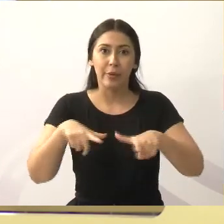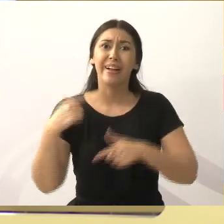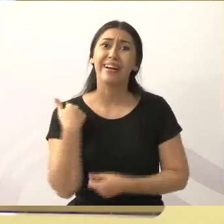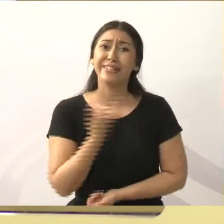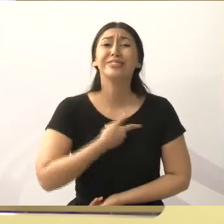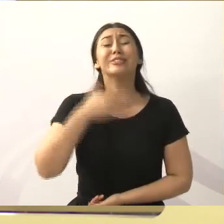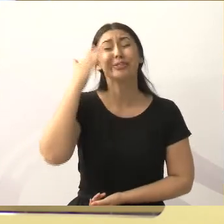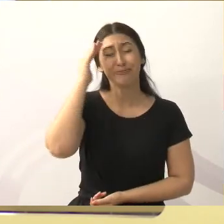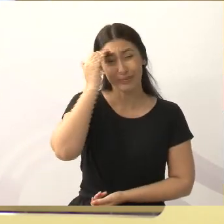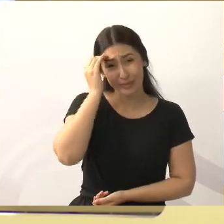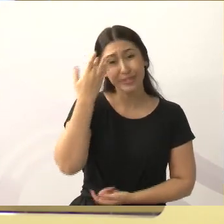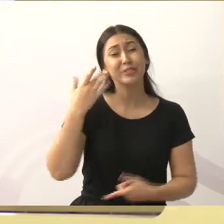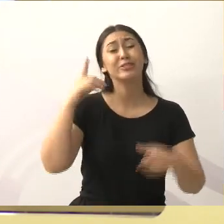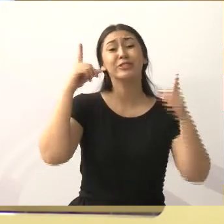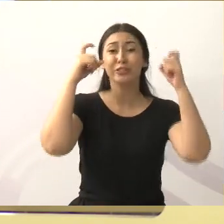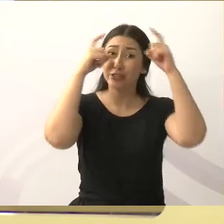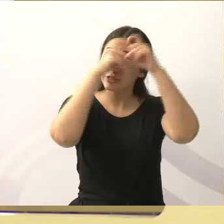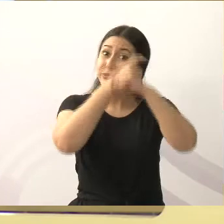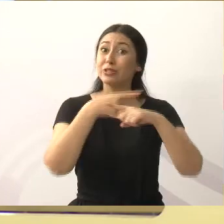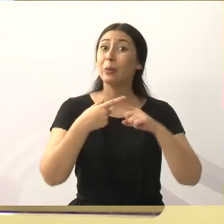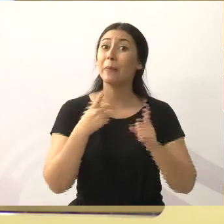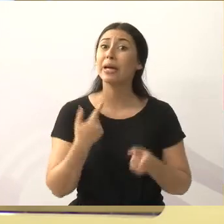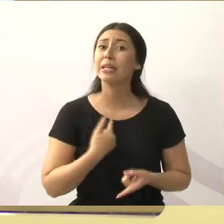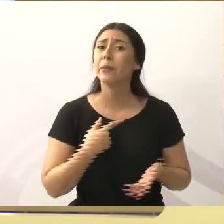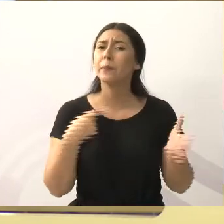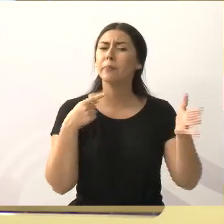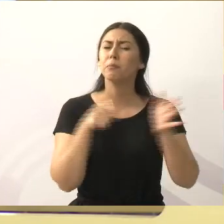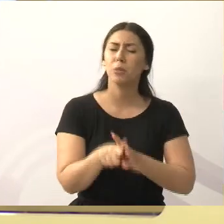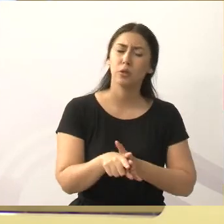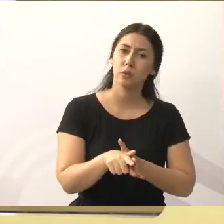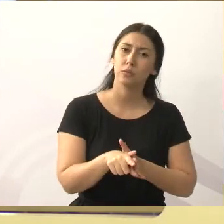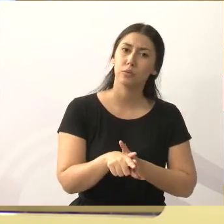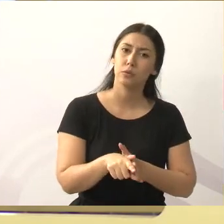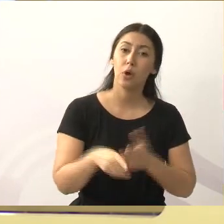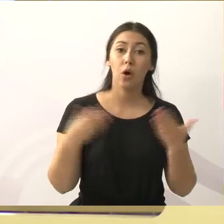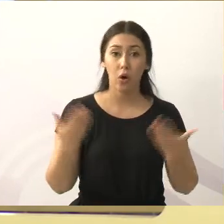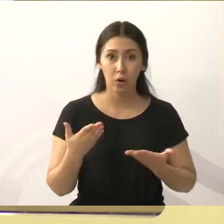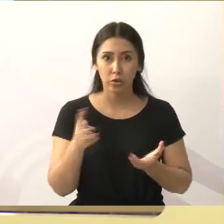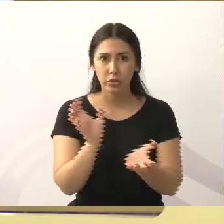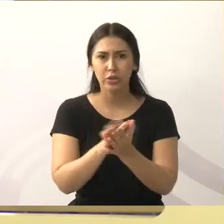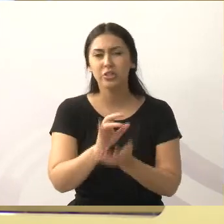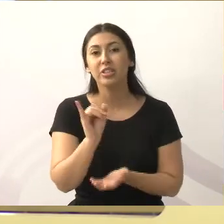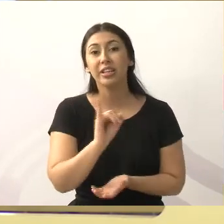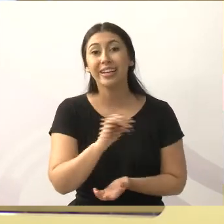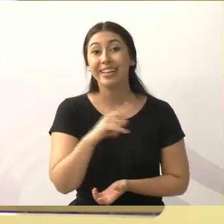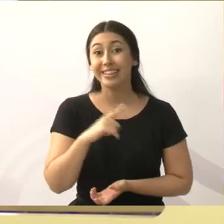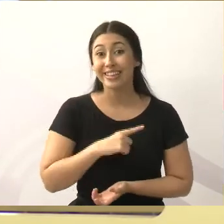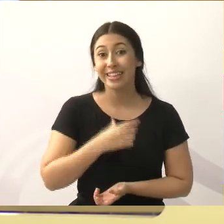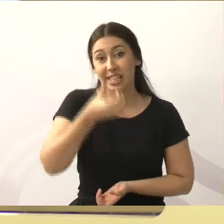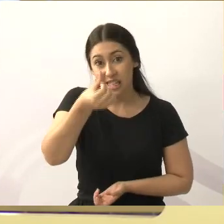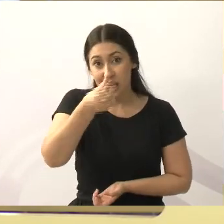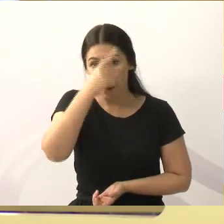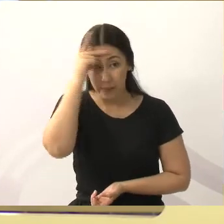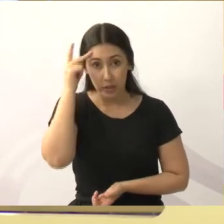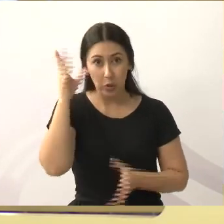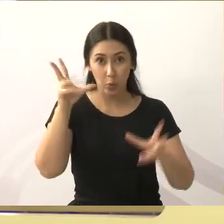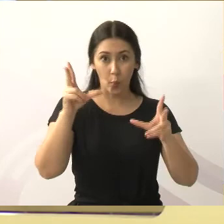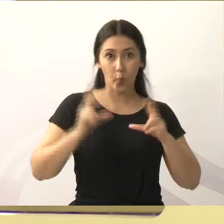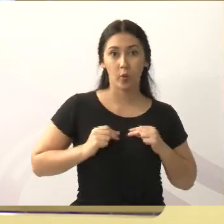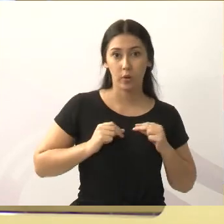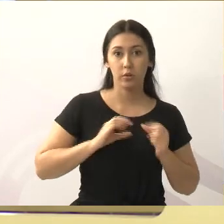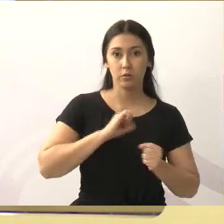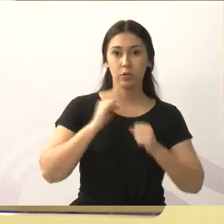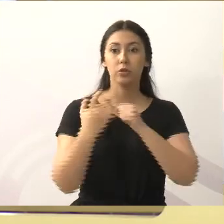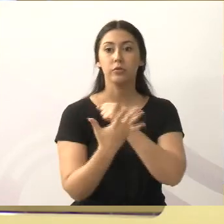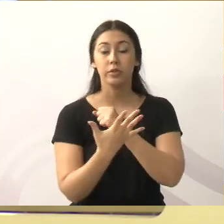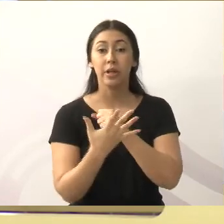a dificuldade, mas aí eu também me pergunto, hoje em Jacareí, 6 casos confirmados. Será que desde o